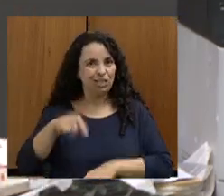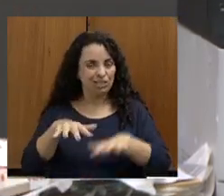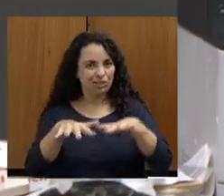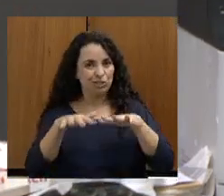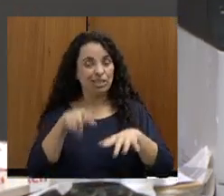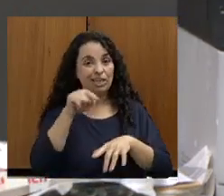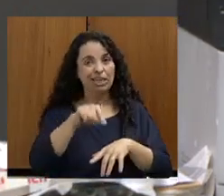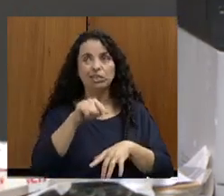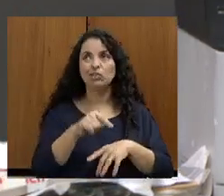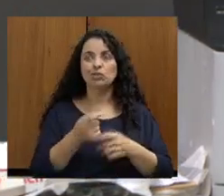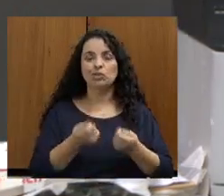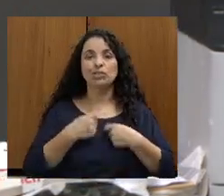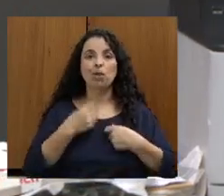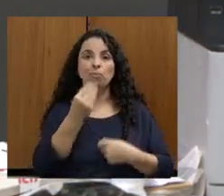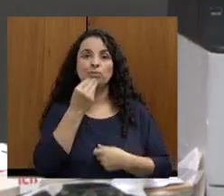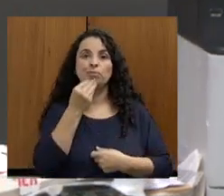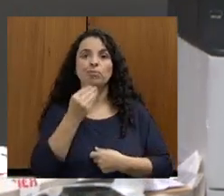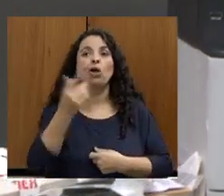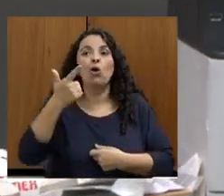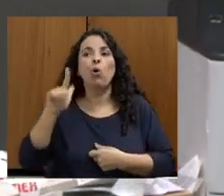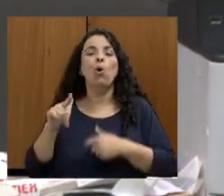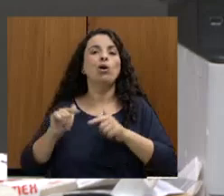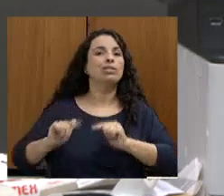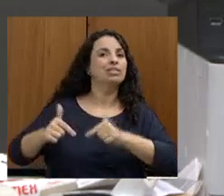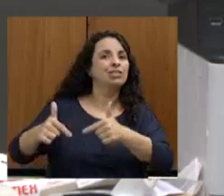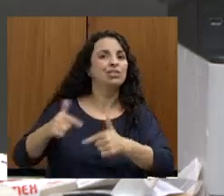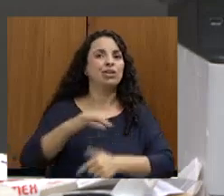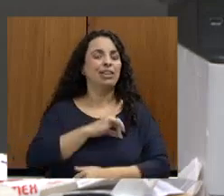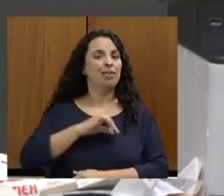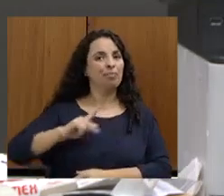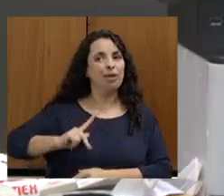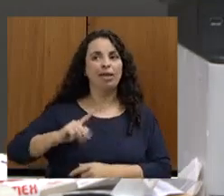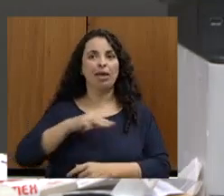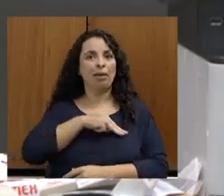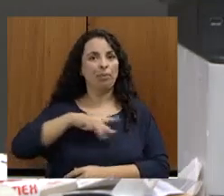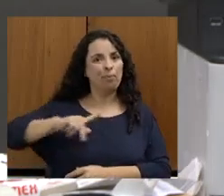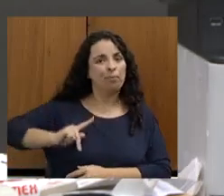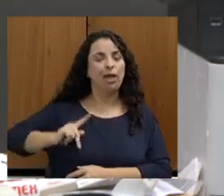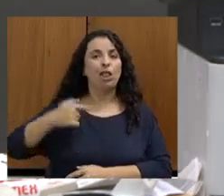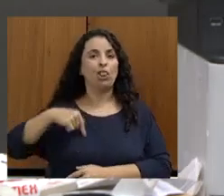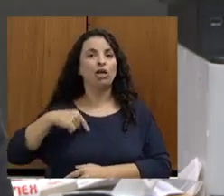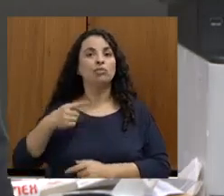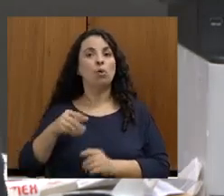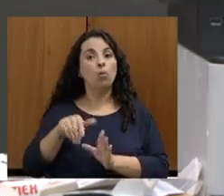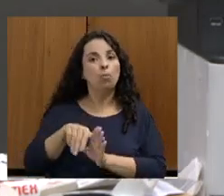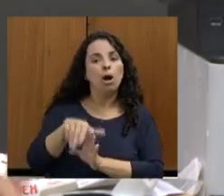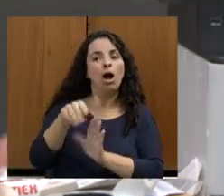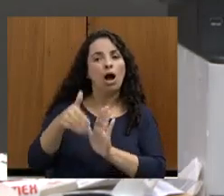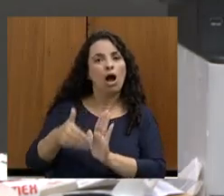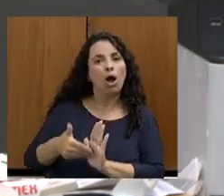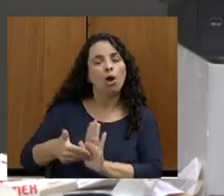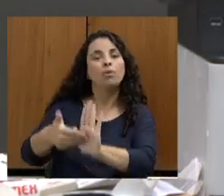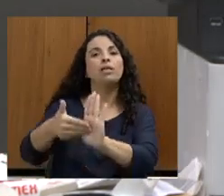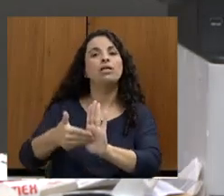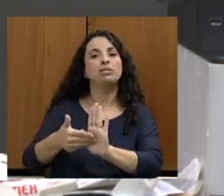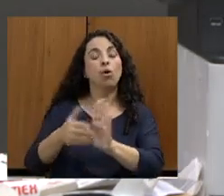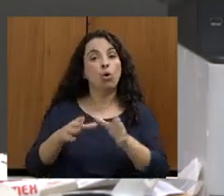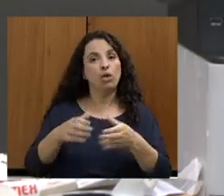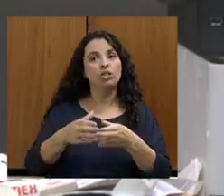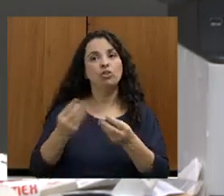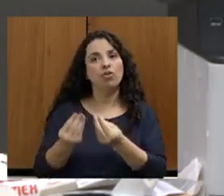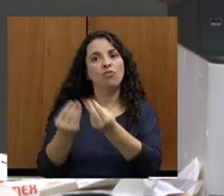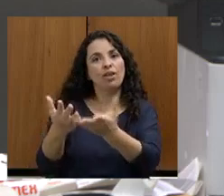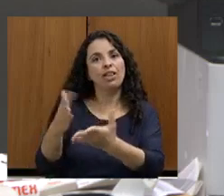em outras atitudes. A gente, a Defensoria, o Ministério Público, nós fizemos uma recomendação coletiva que foi entregue ao SINEP